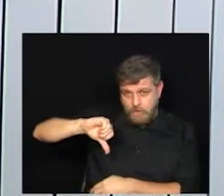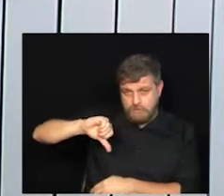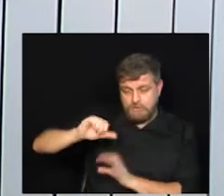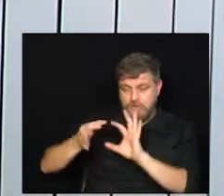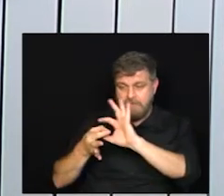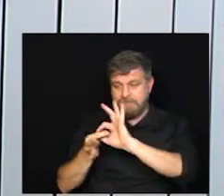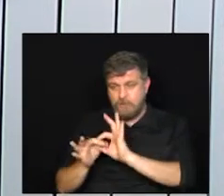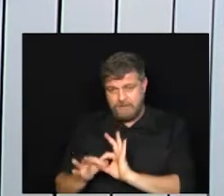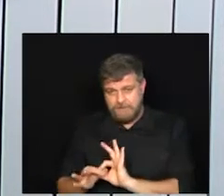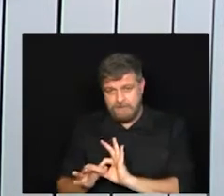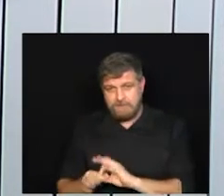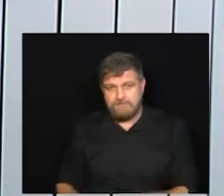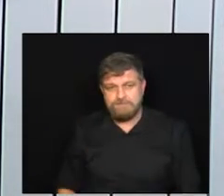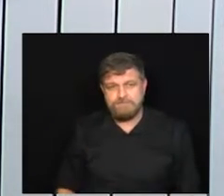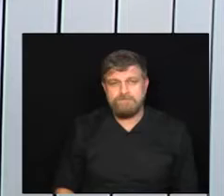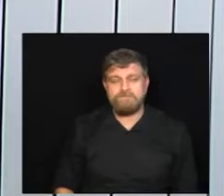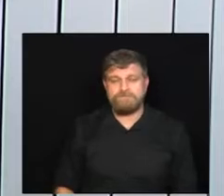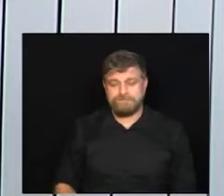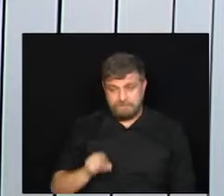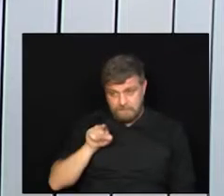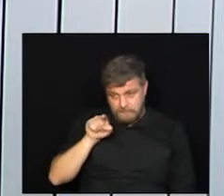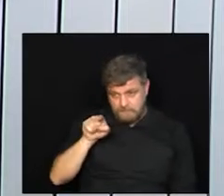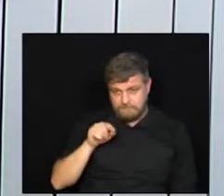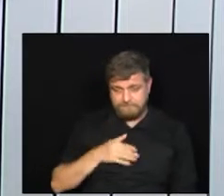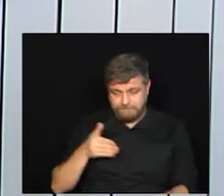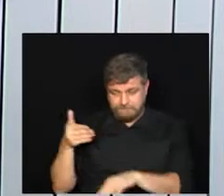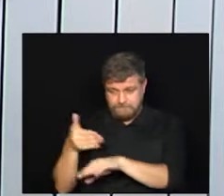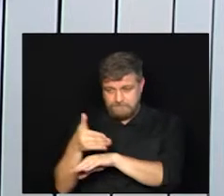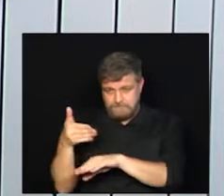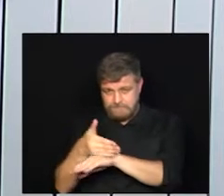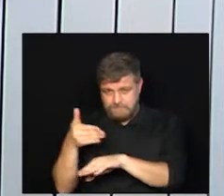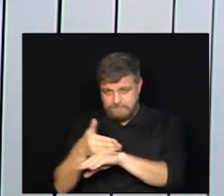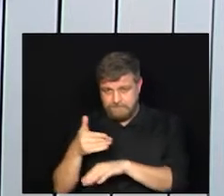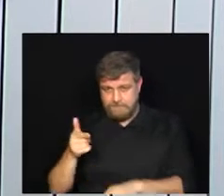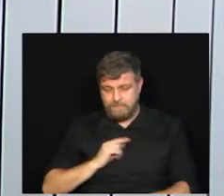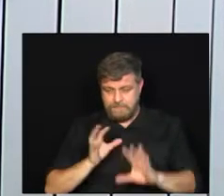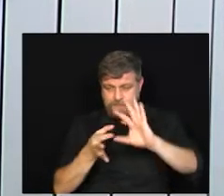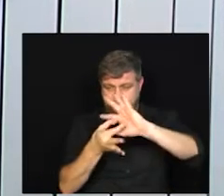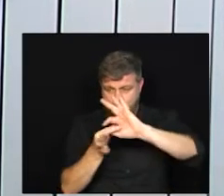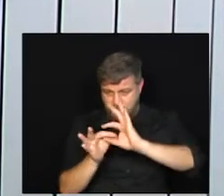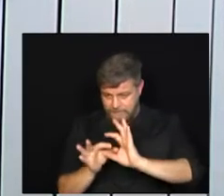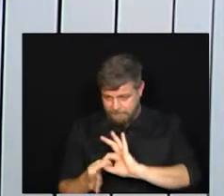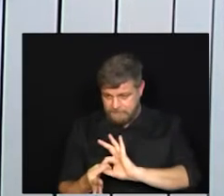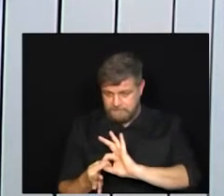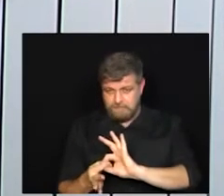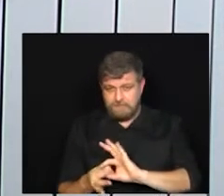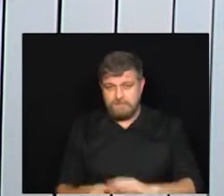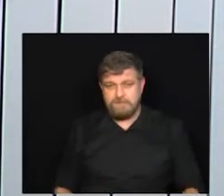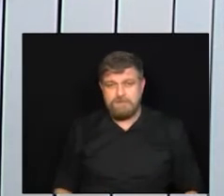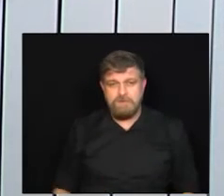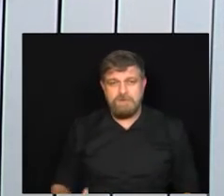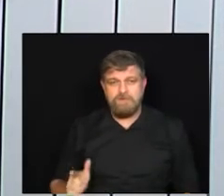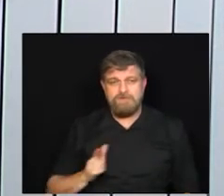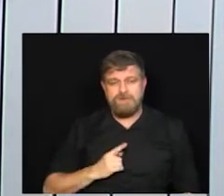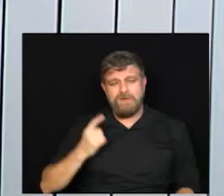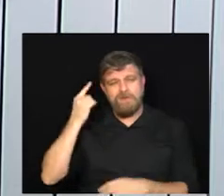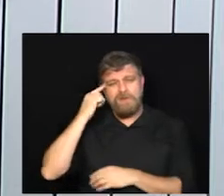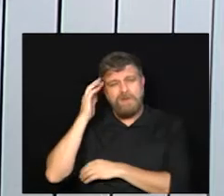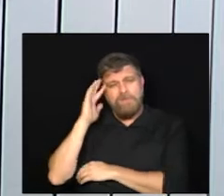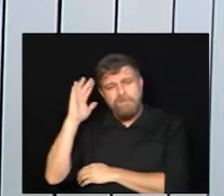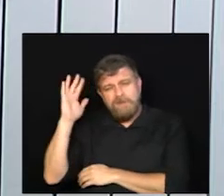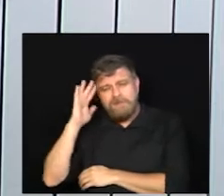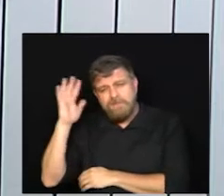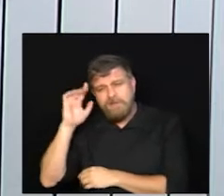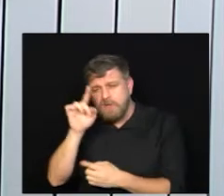Jogos Olímpicos. Essas que você compete estão nos Jogos Olímpicos? Este é um pensamento, é